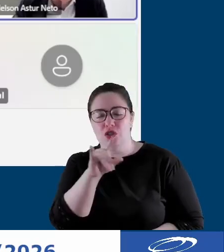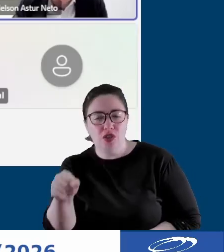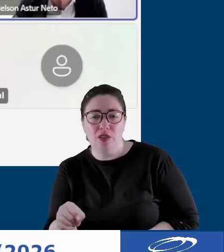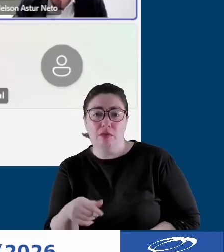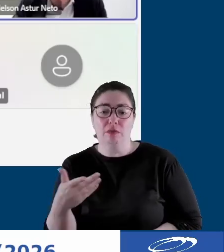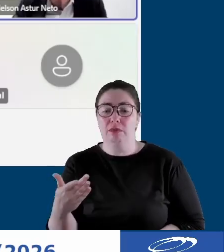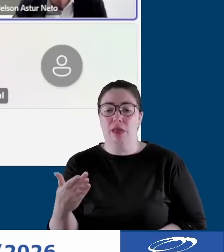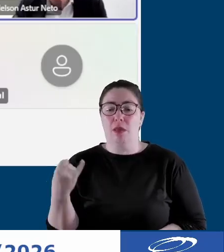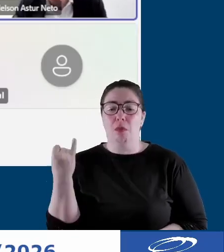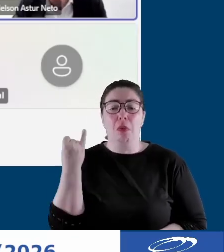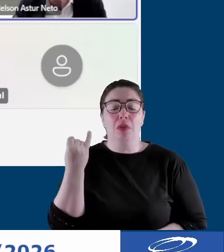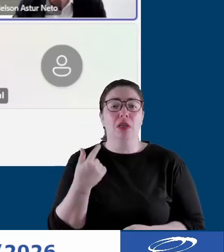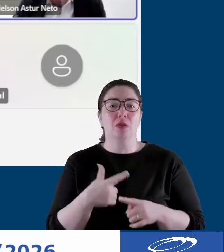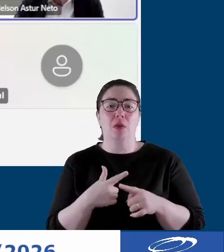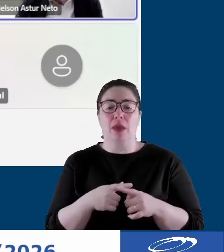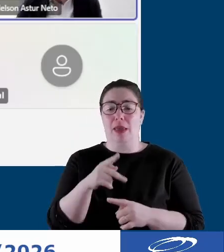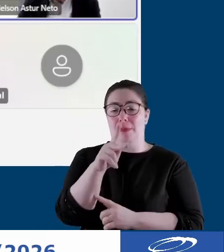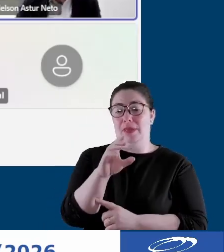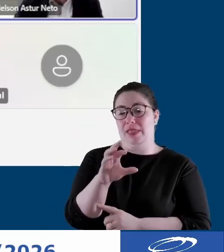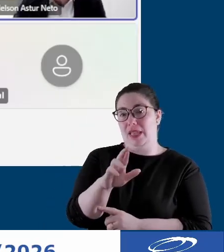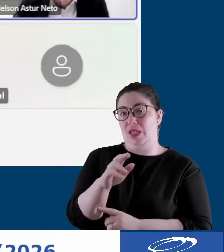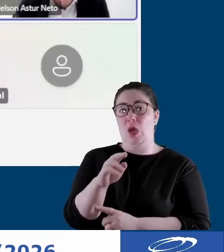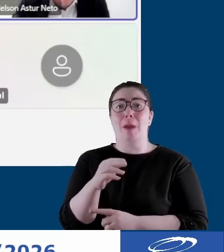PCR ele tem que começar a descer.